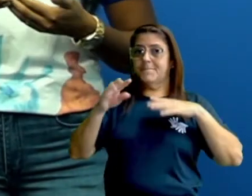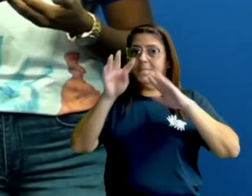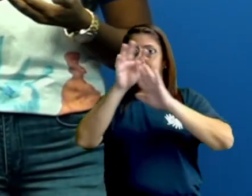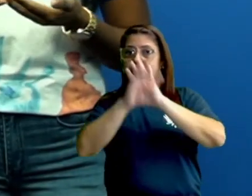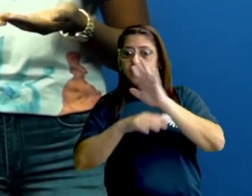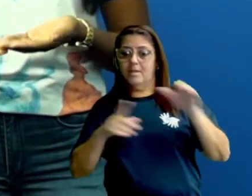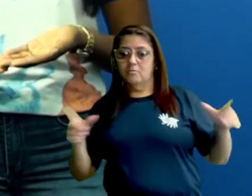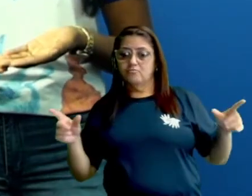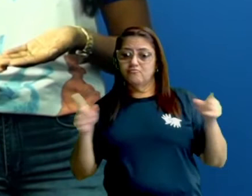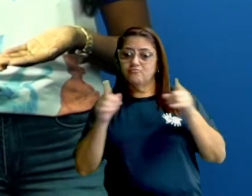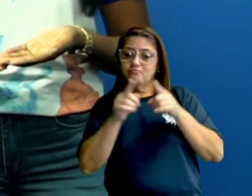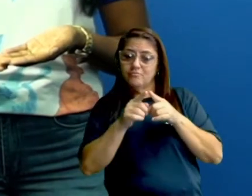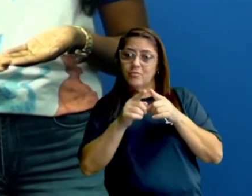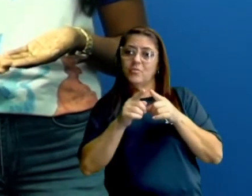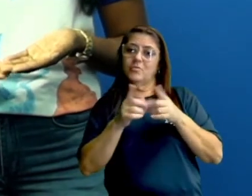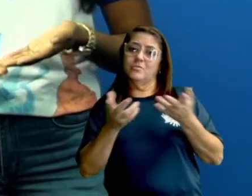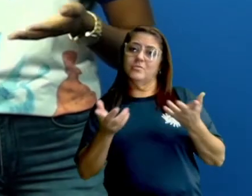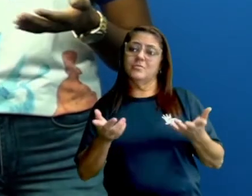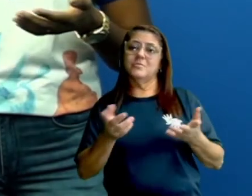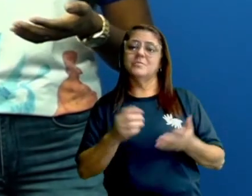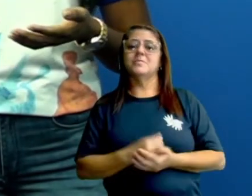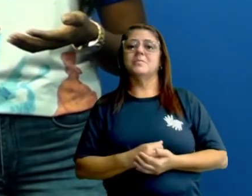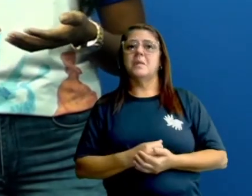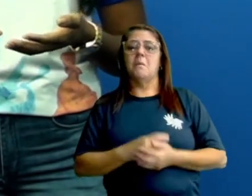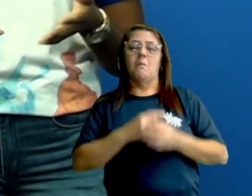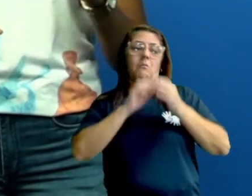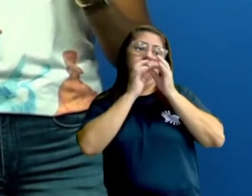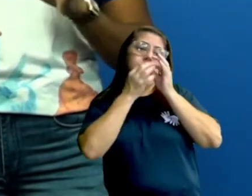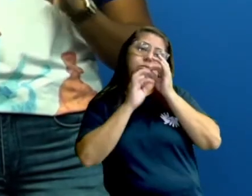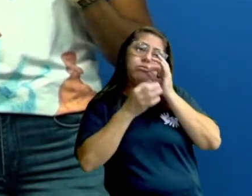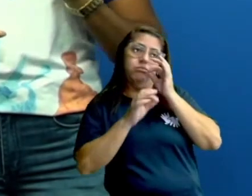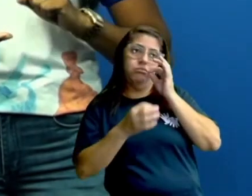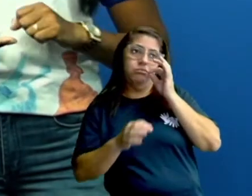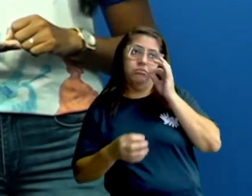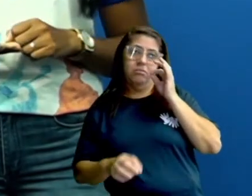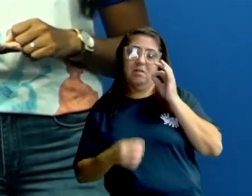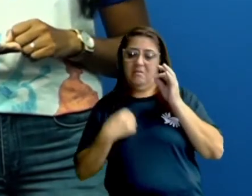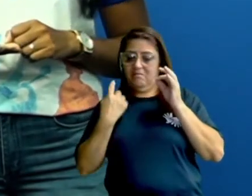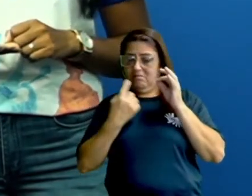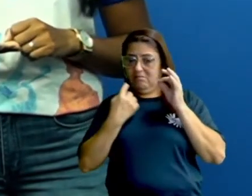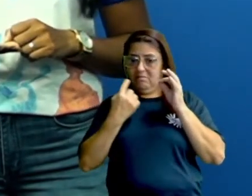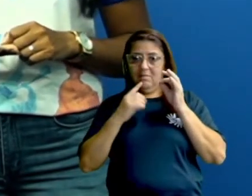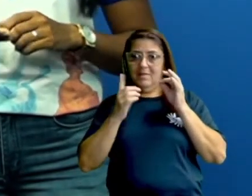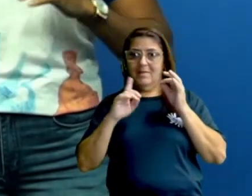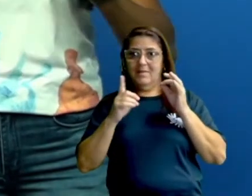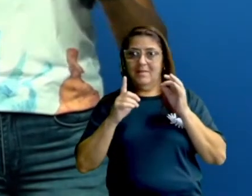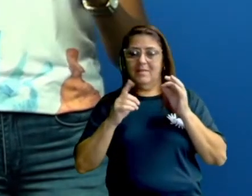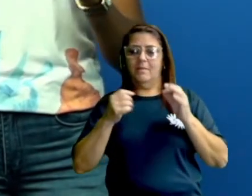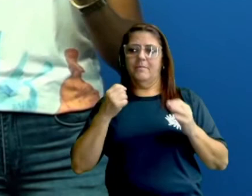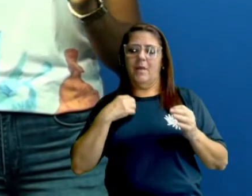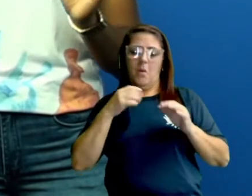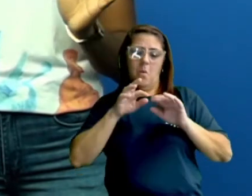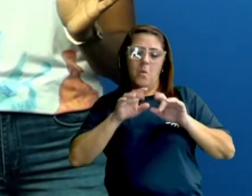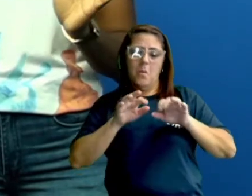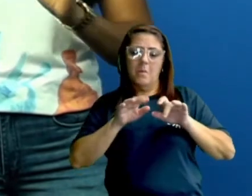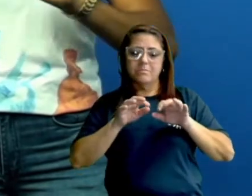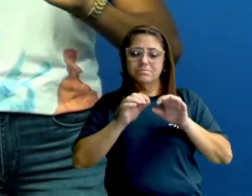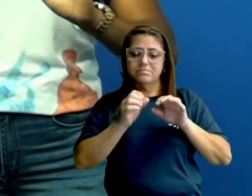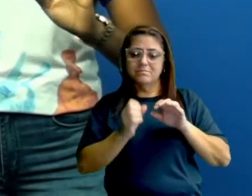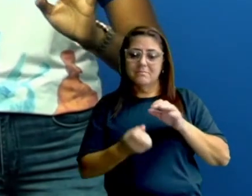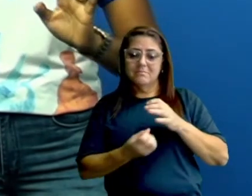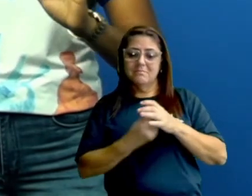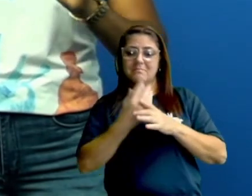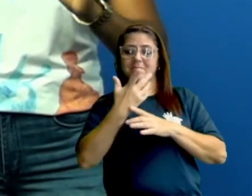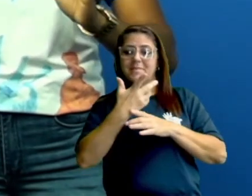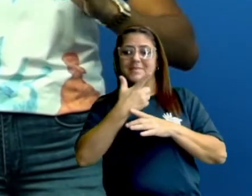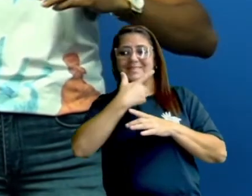dar aquela resposta simultaneamente, para não dar aquela ideia que você está falando sozinho, tá? Então, chat, conversa. O